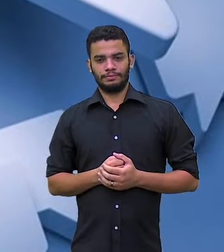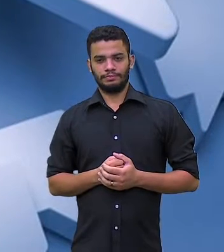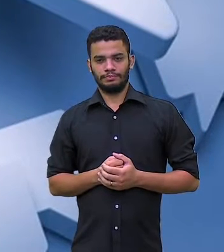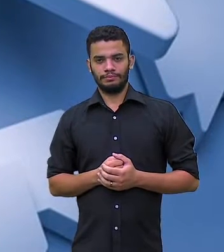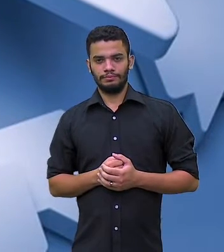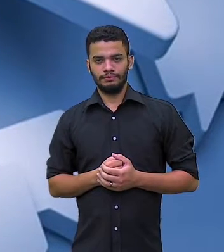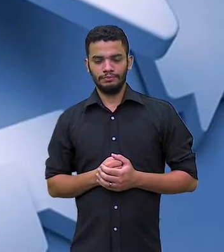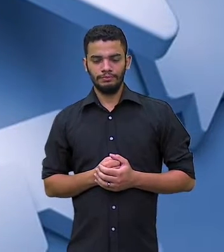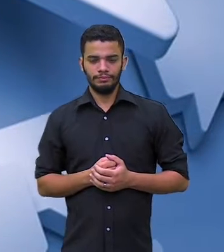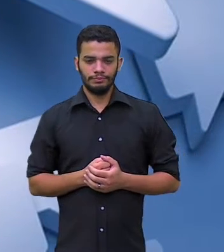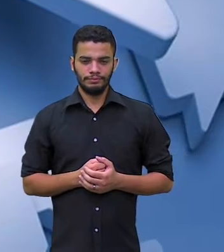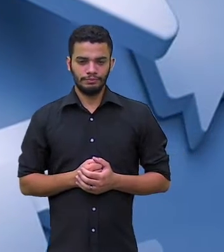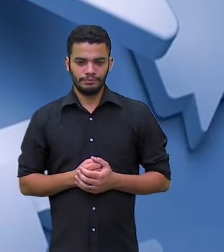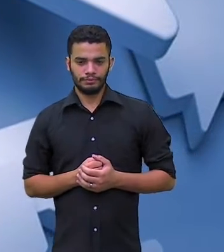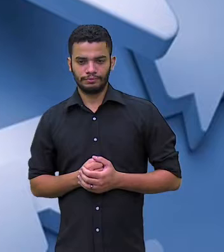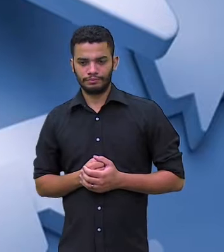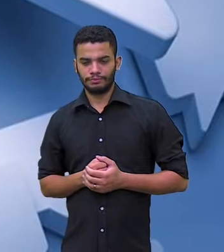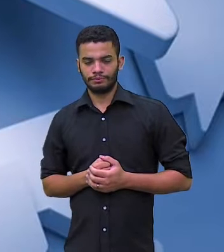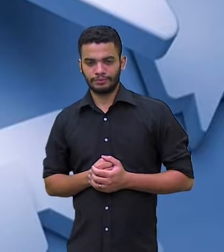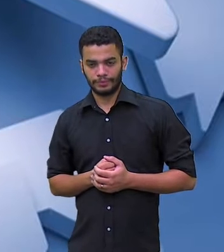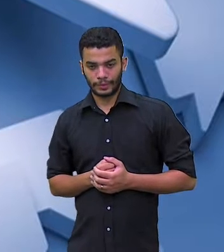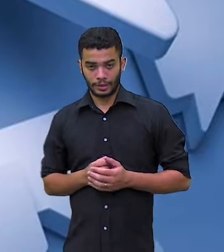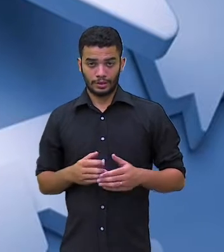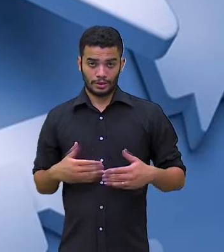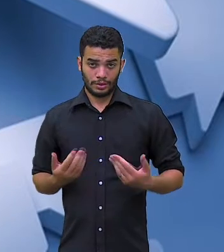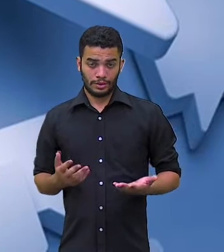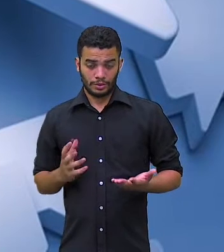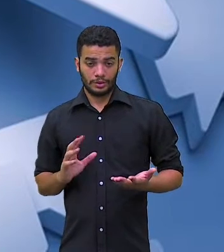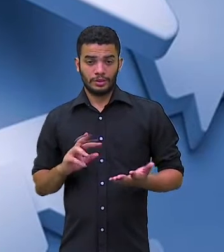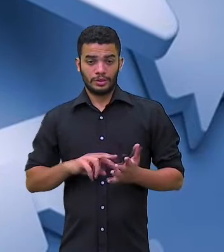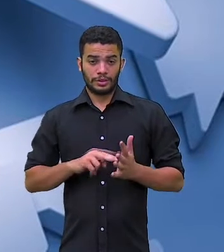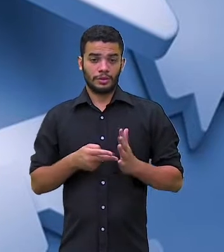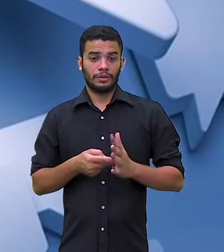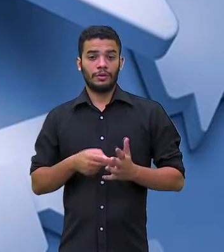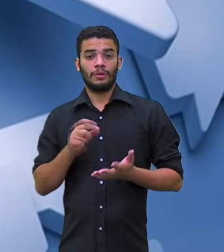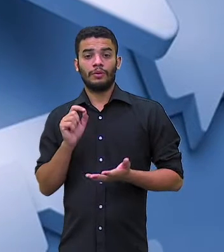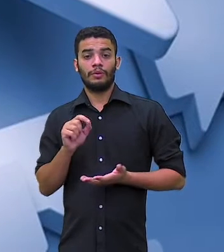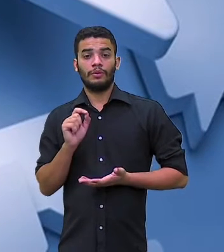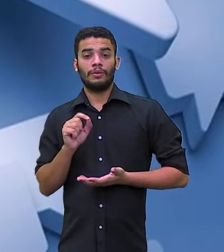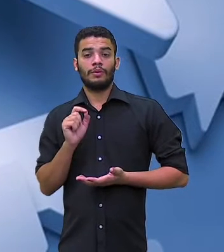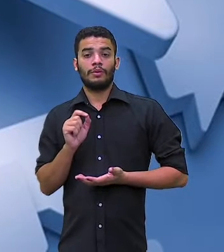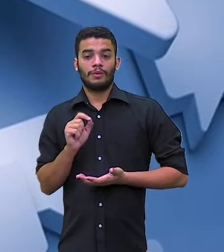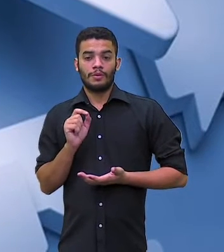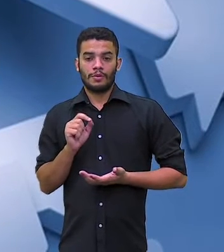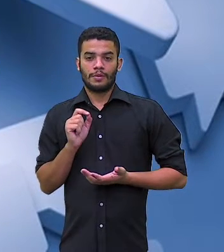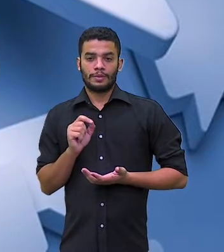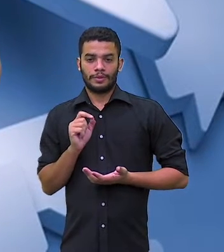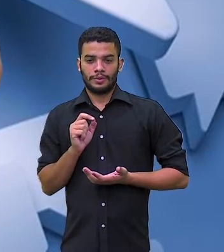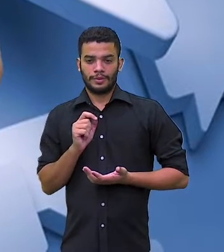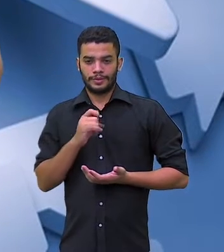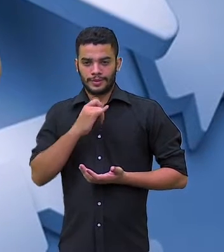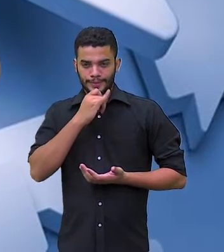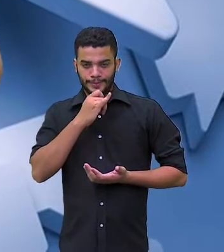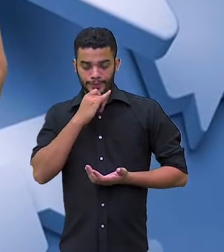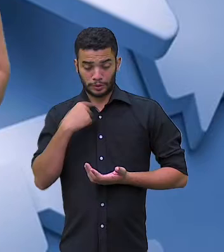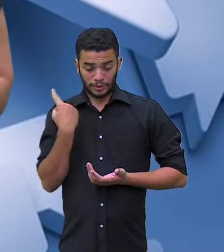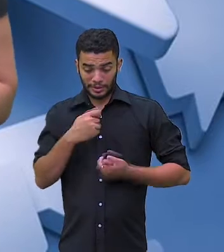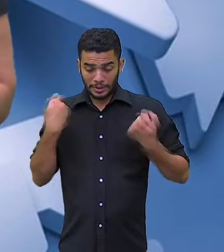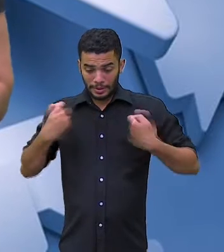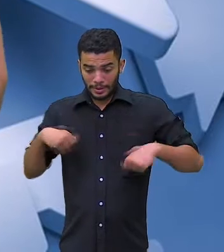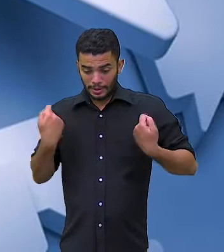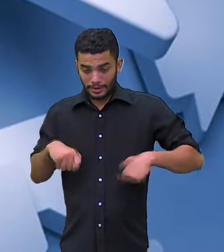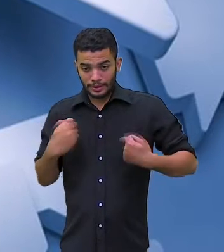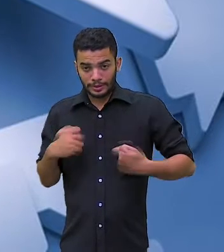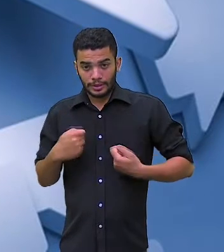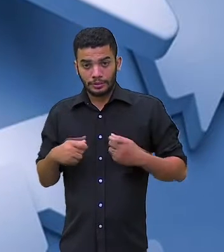nos informar sobre os acontecimentos do mundo, né? Mas a gente precisa assumir uma posição